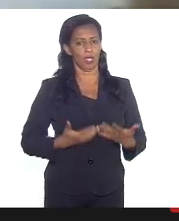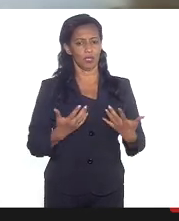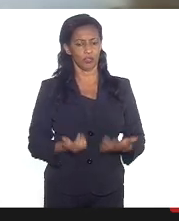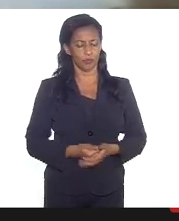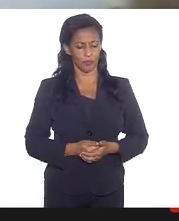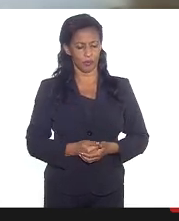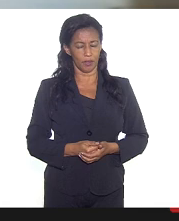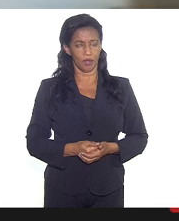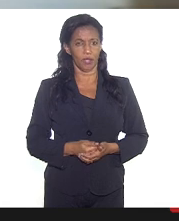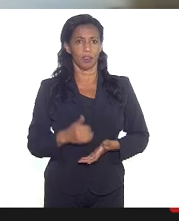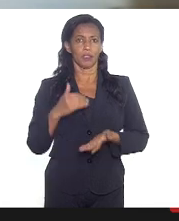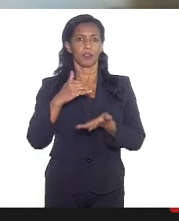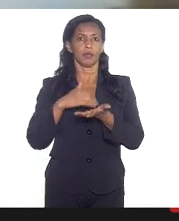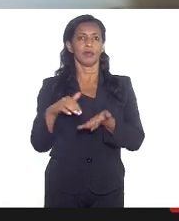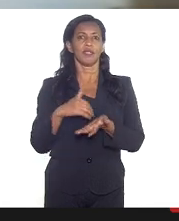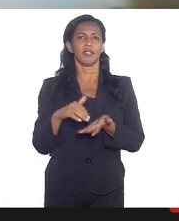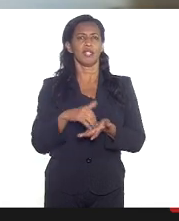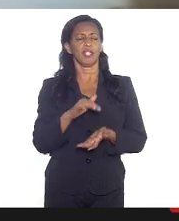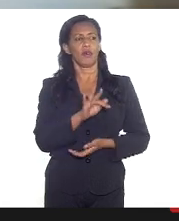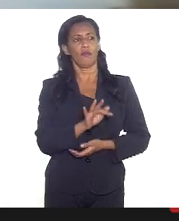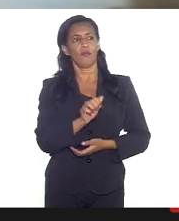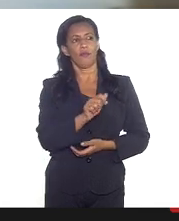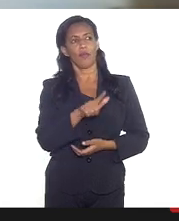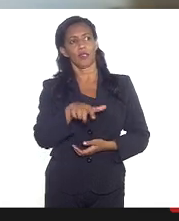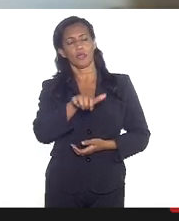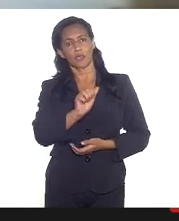da Secretaria de Fazenda, né?